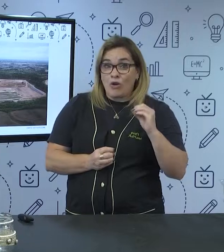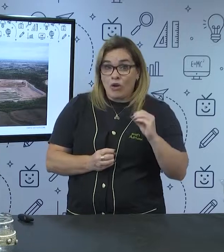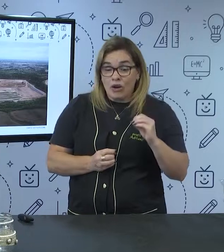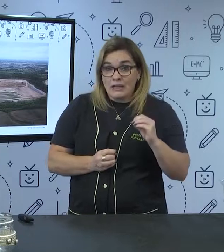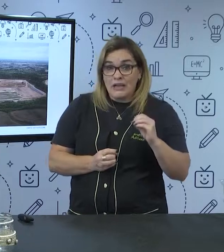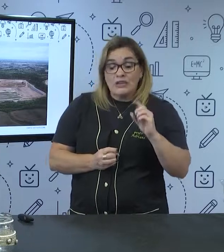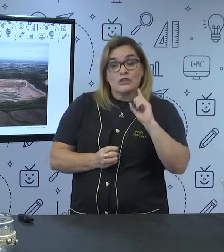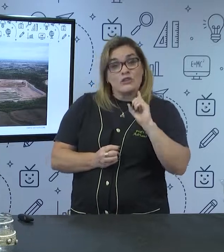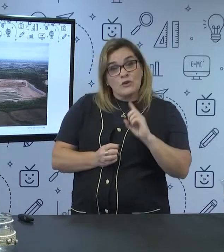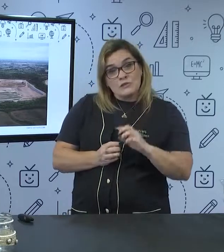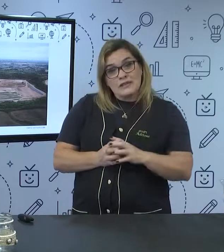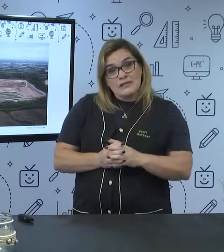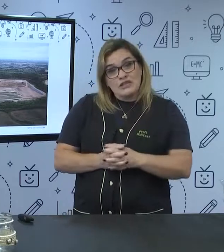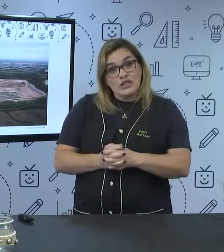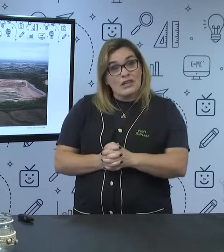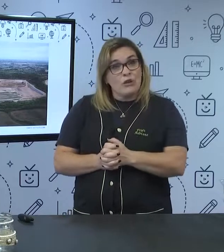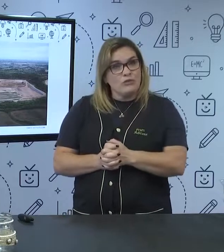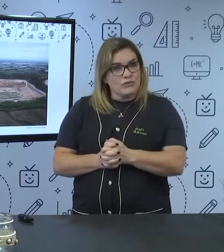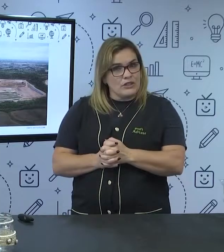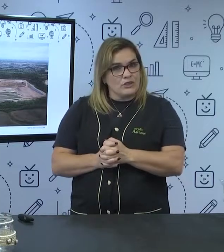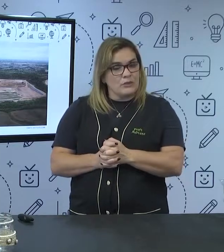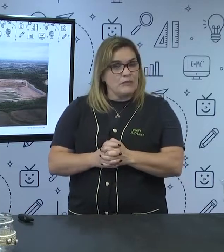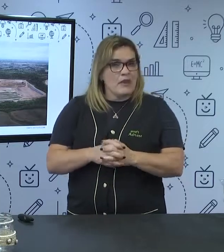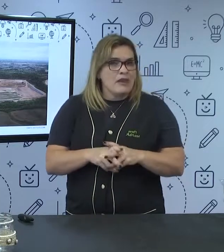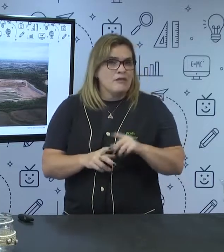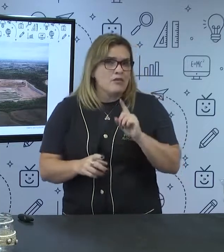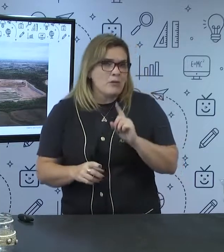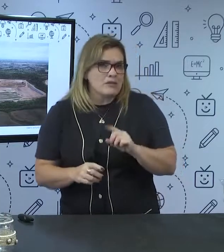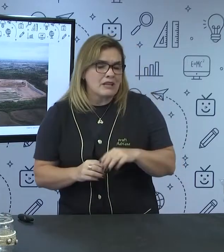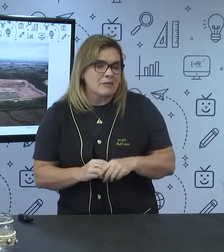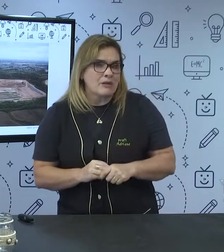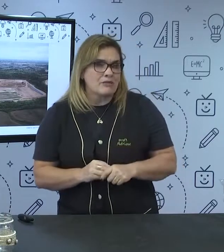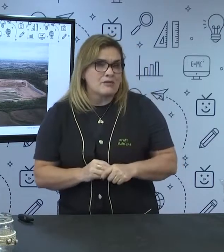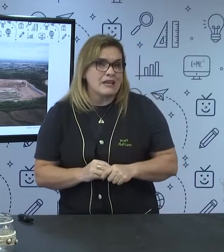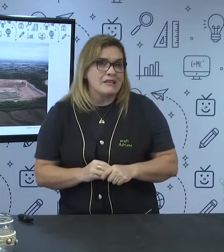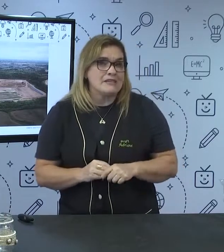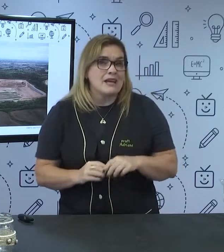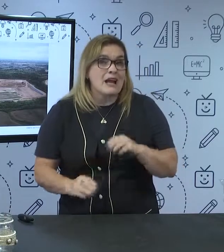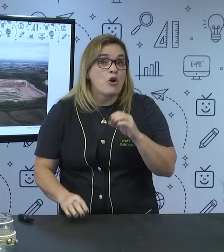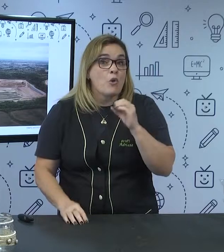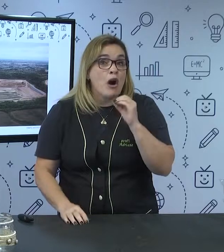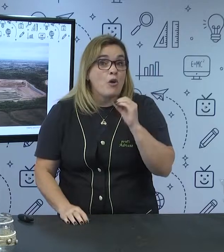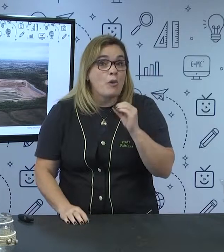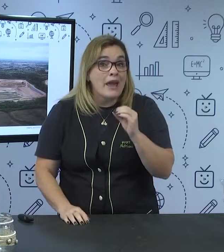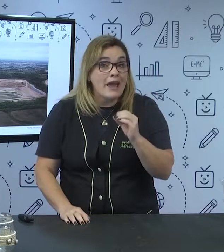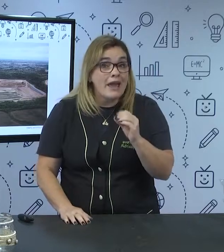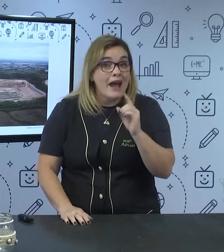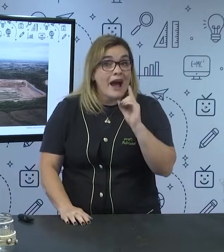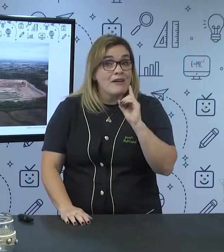Então, agora, nós vamos assistir a um vídeo. Vou mostrar para vocês